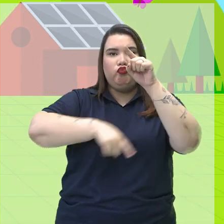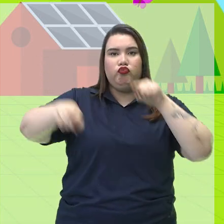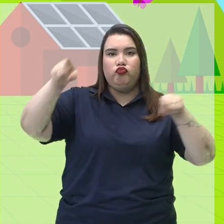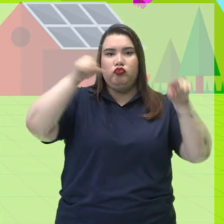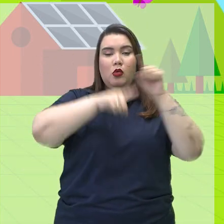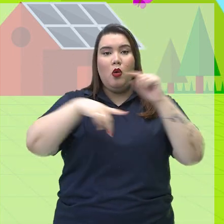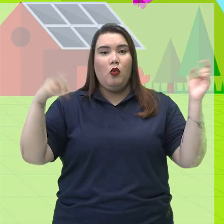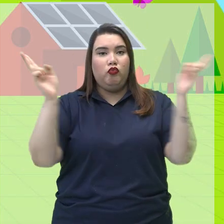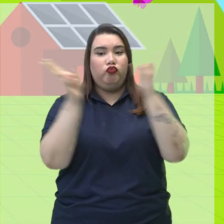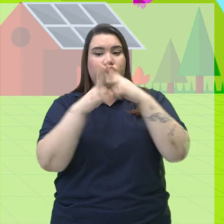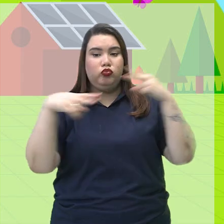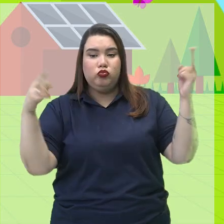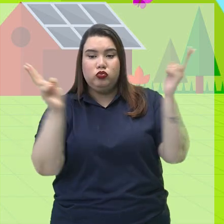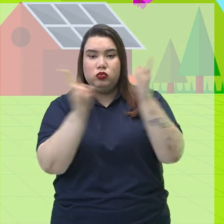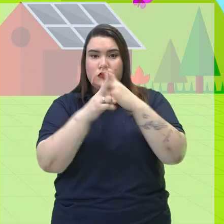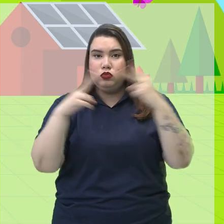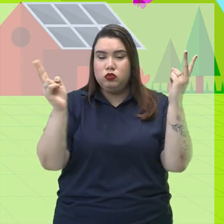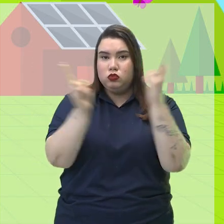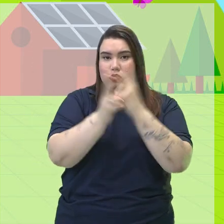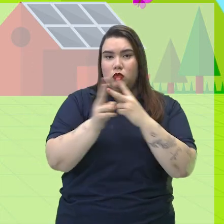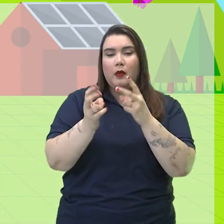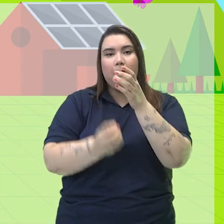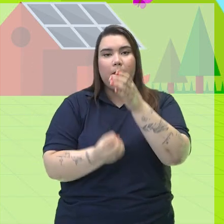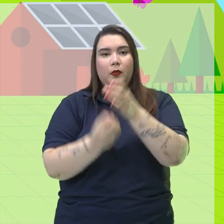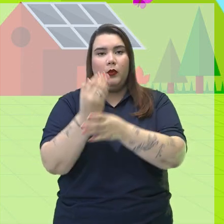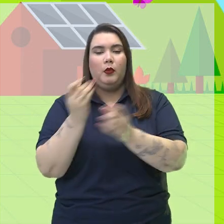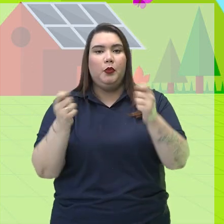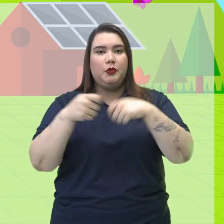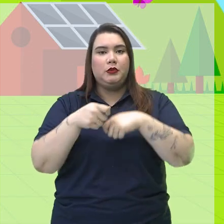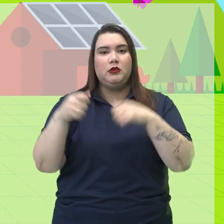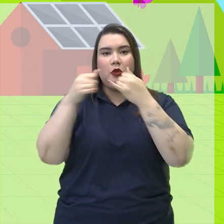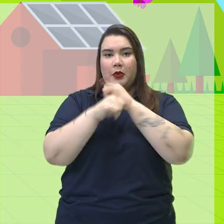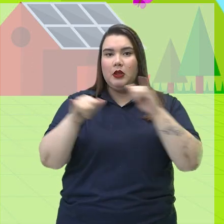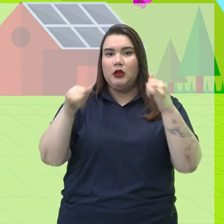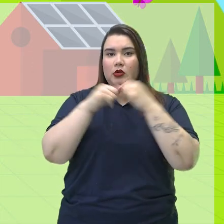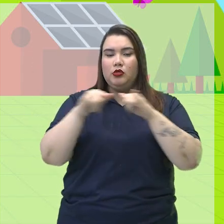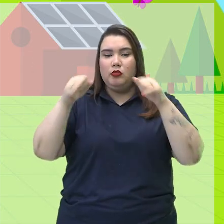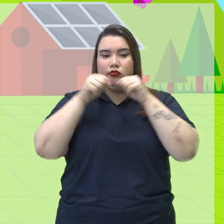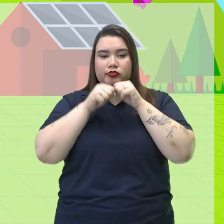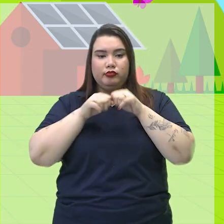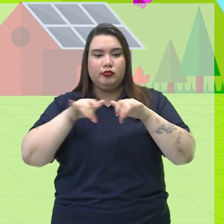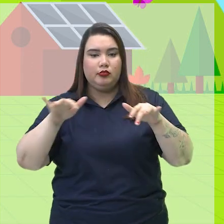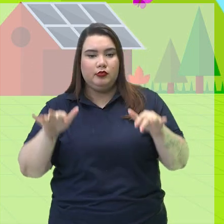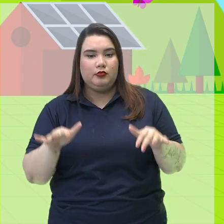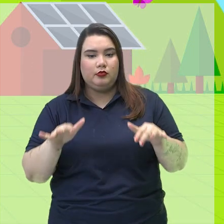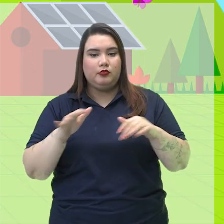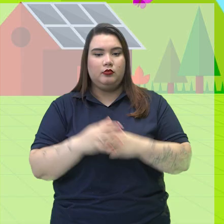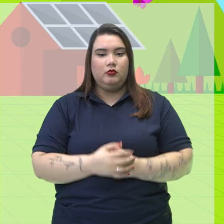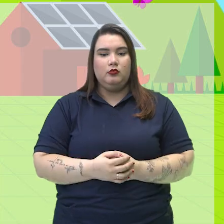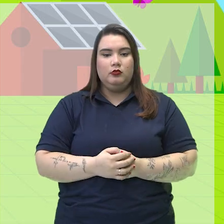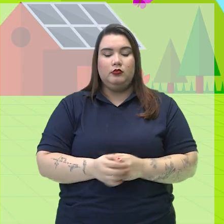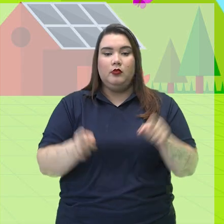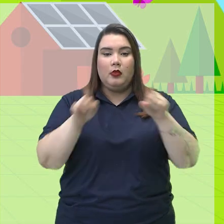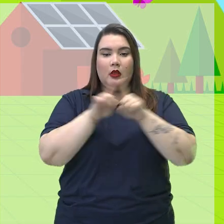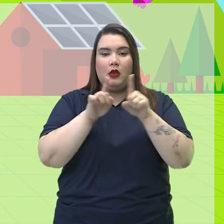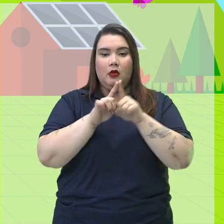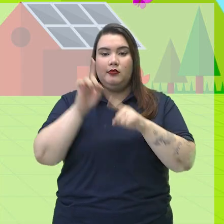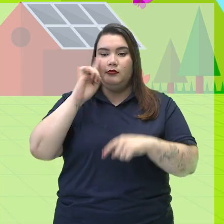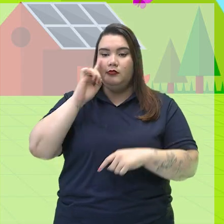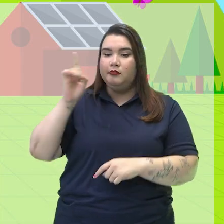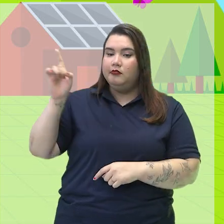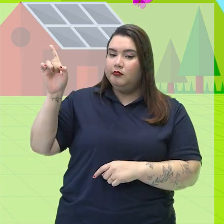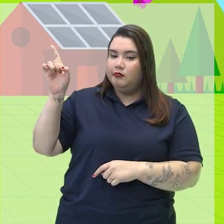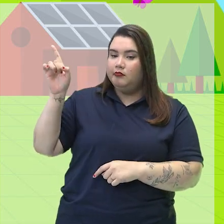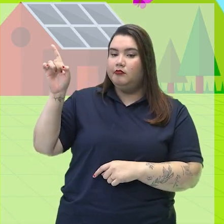energia do vento para produção de energia elétrica. Temos também aqui, ó, painéis